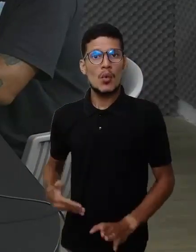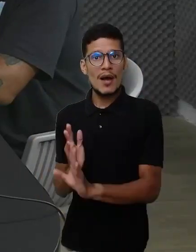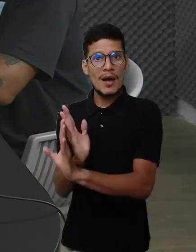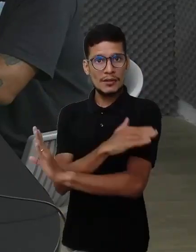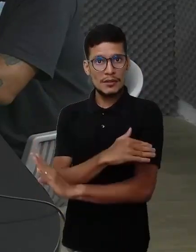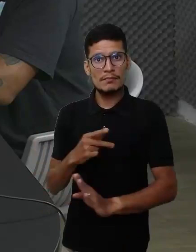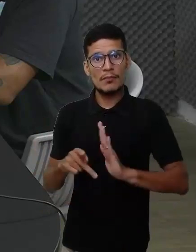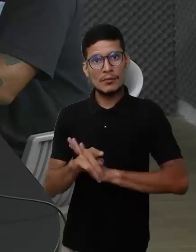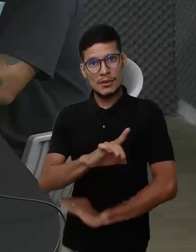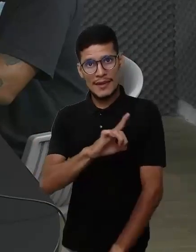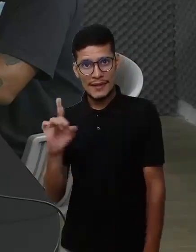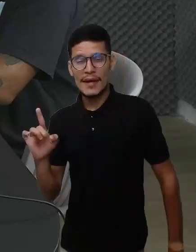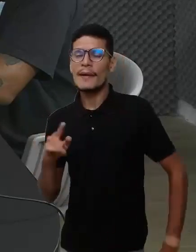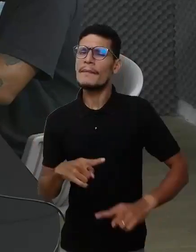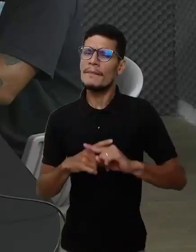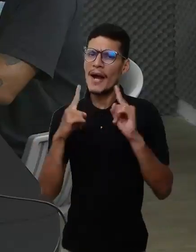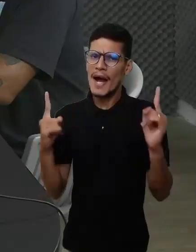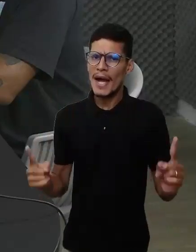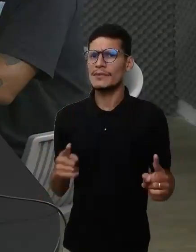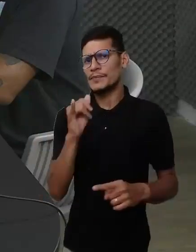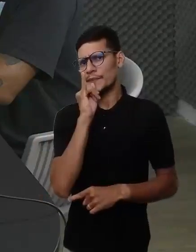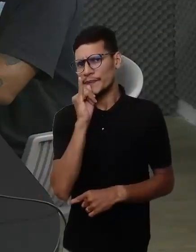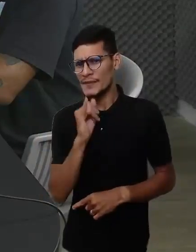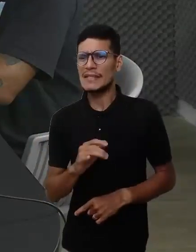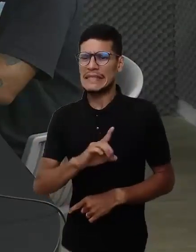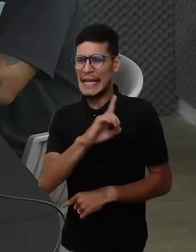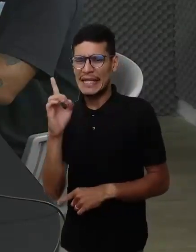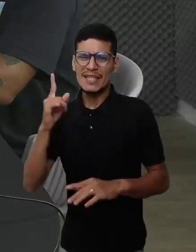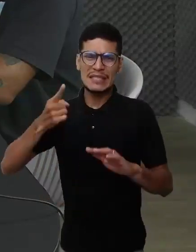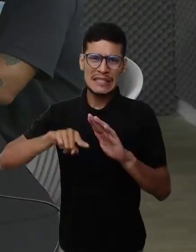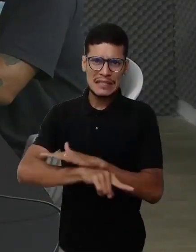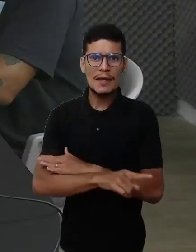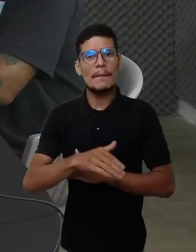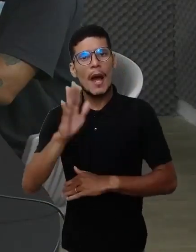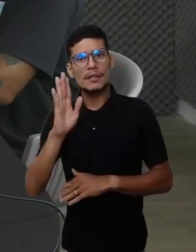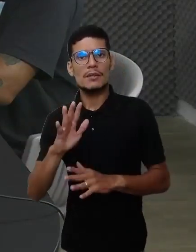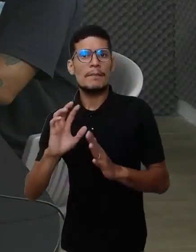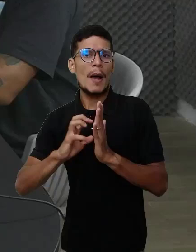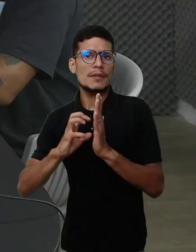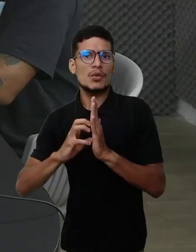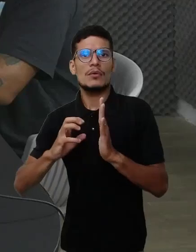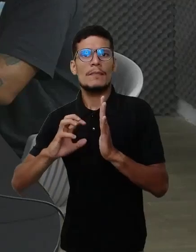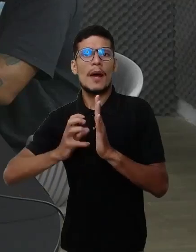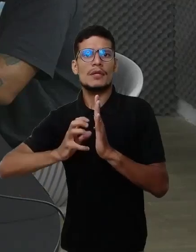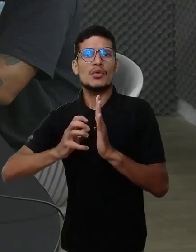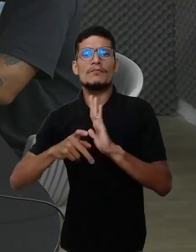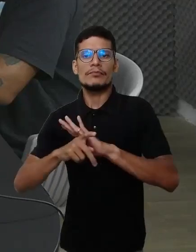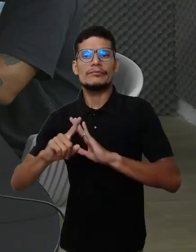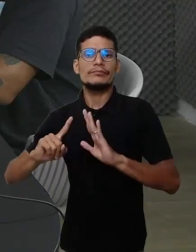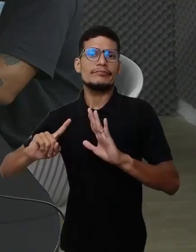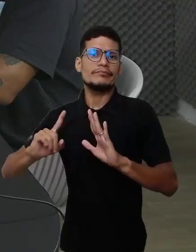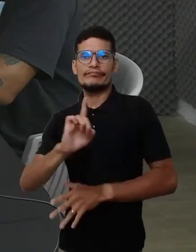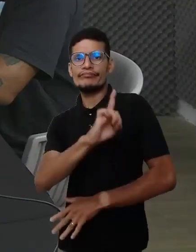direita, mas a partir de um governo mais à direita, mais de extrema direita, alinhado ao que a gente chamava de bolsonarismo, você